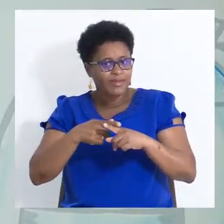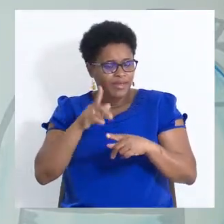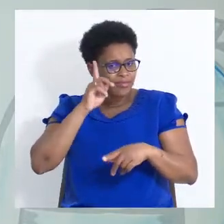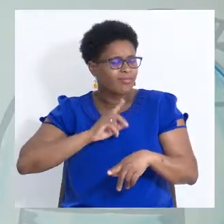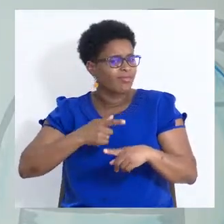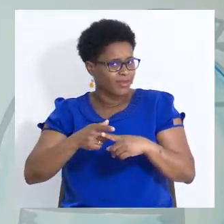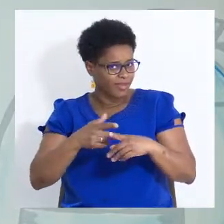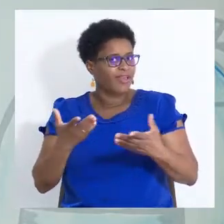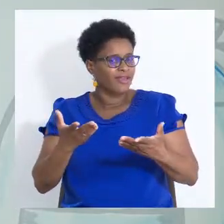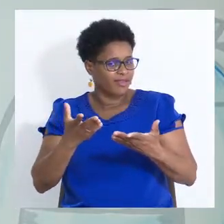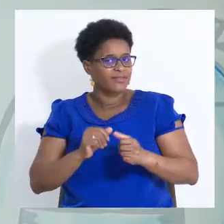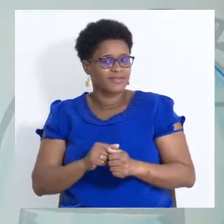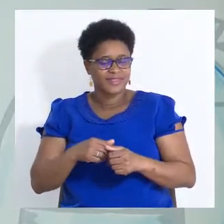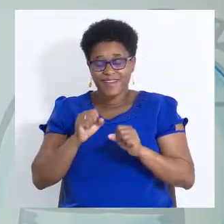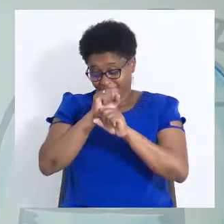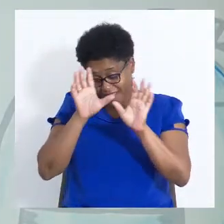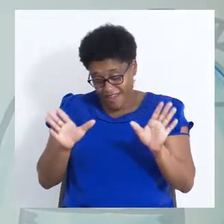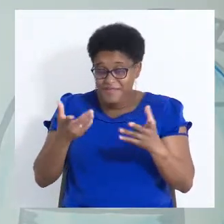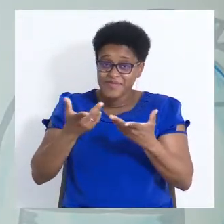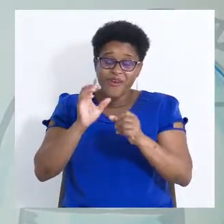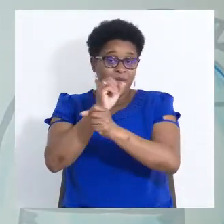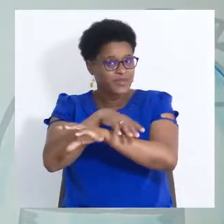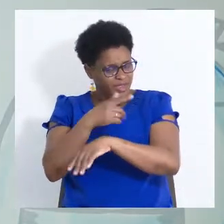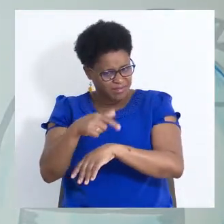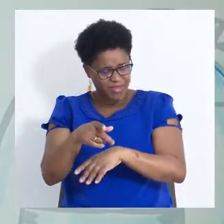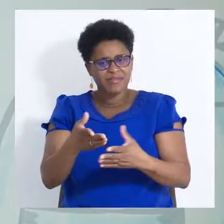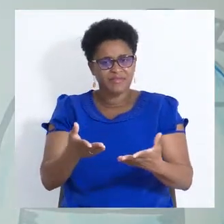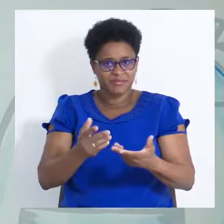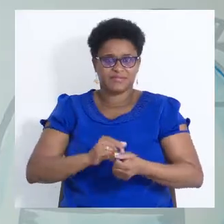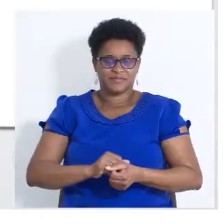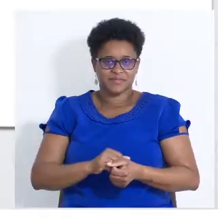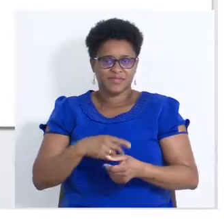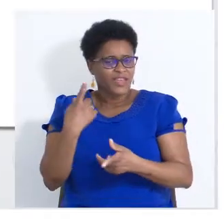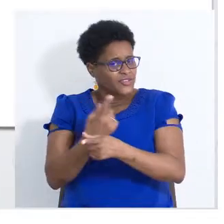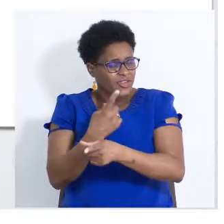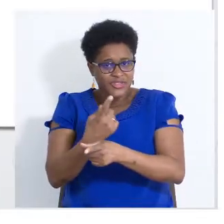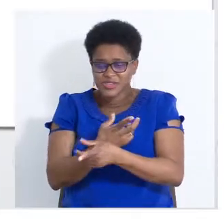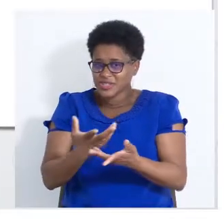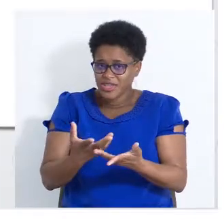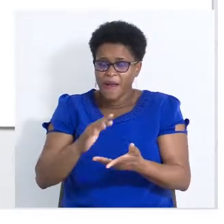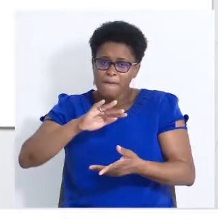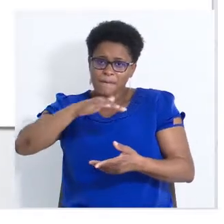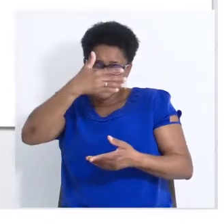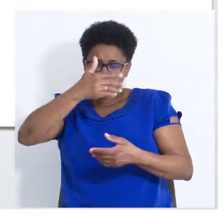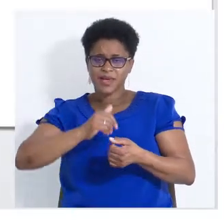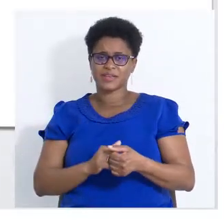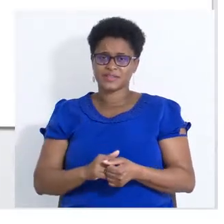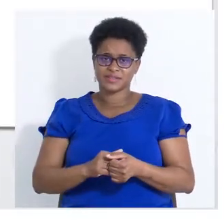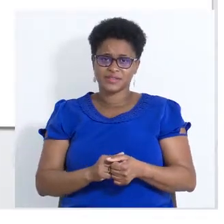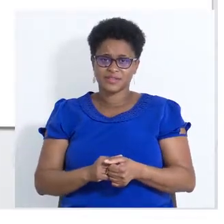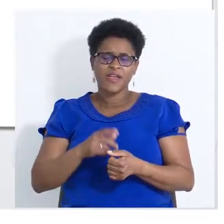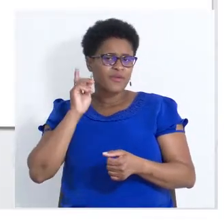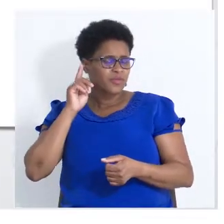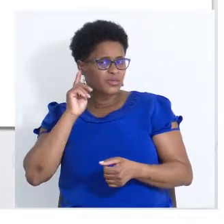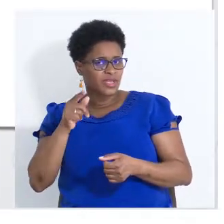curiosa, interessada nisto, não é assim? Pois é, a publicidade tem dessas. As características